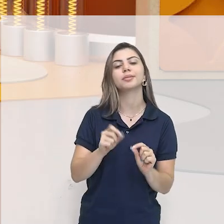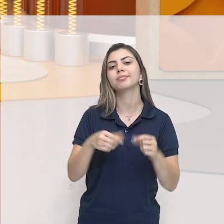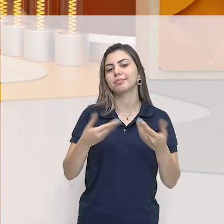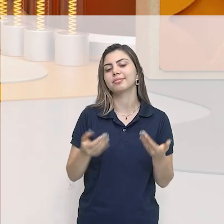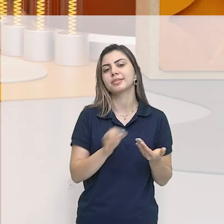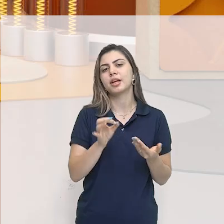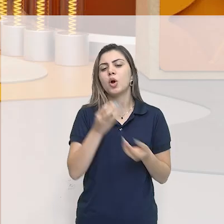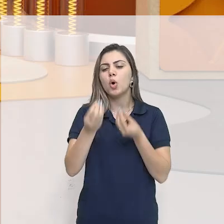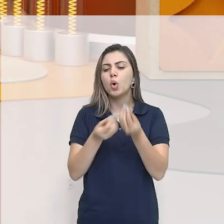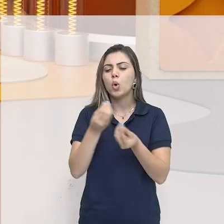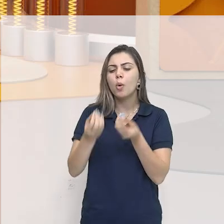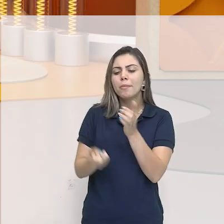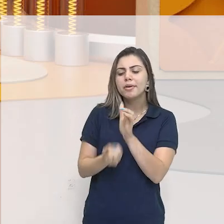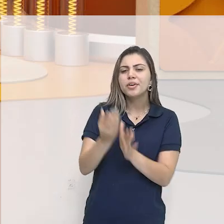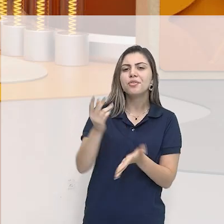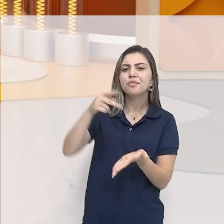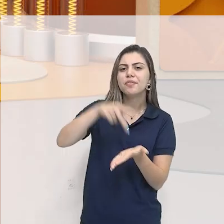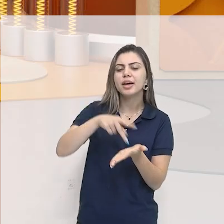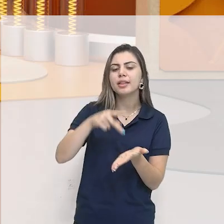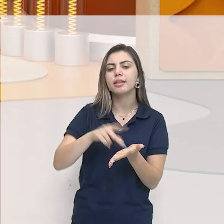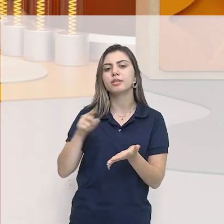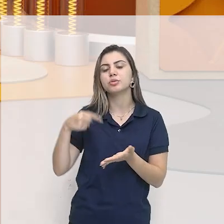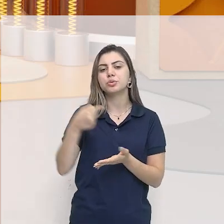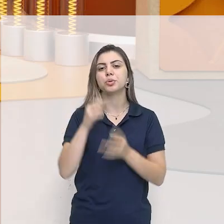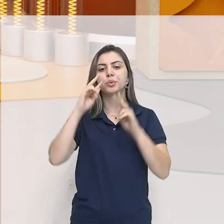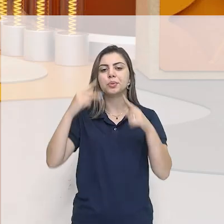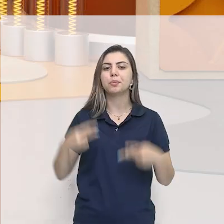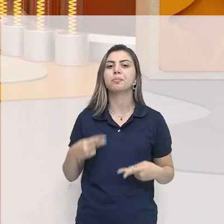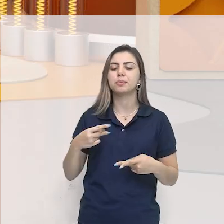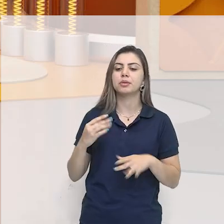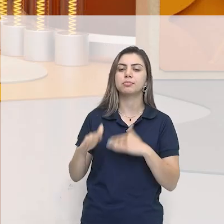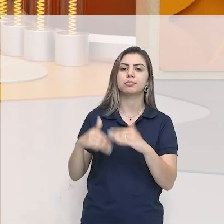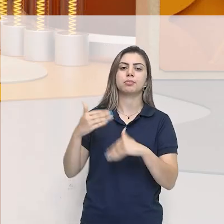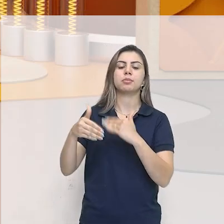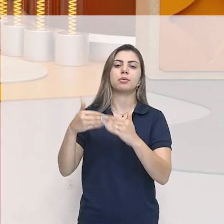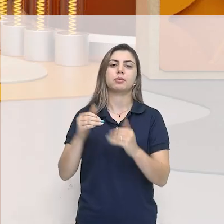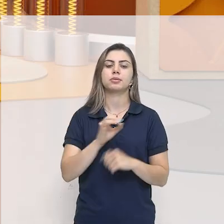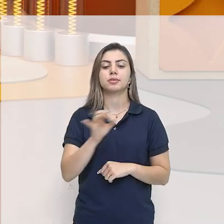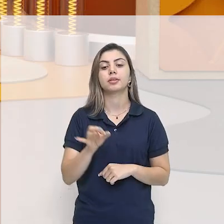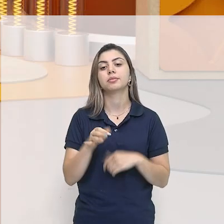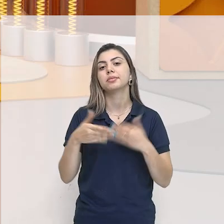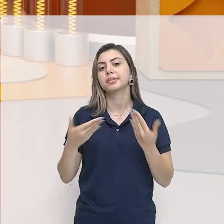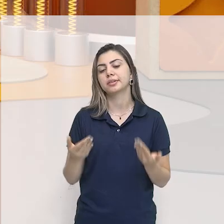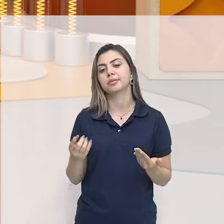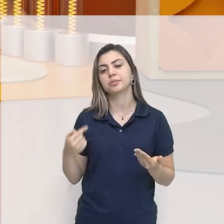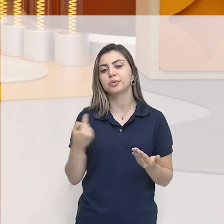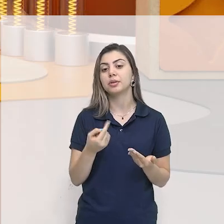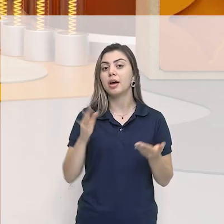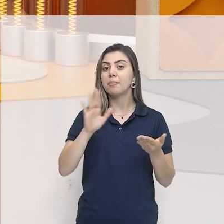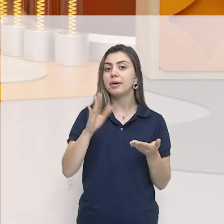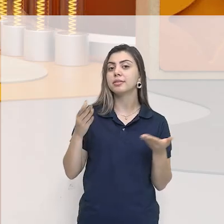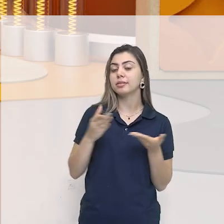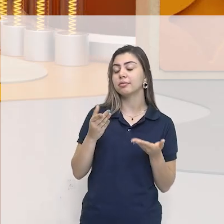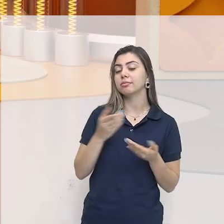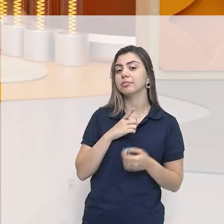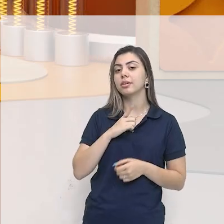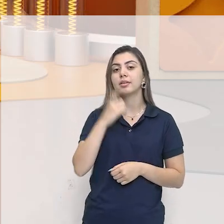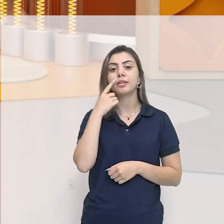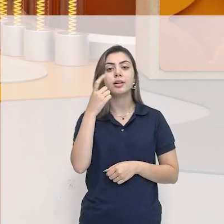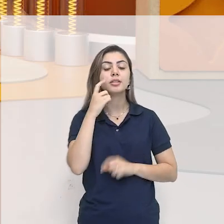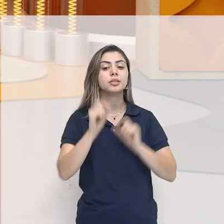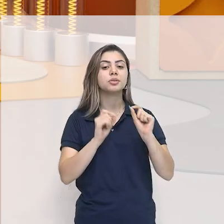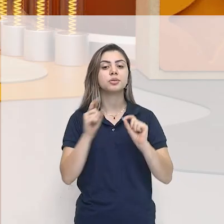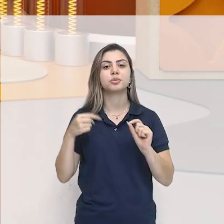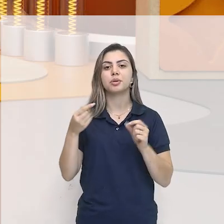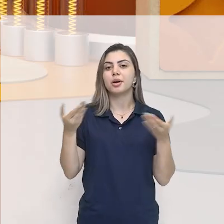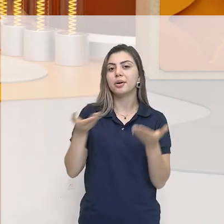aí, né, como é que realmente se deu, então, esse nosso processo de evolução. Exatamente por isso, olha que interessante, nós vamos, então,